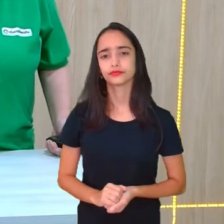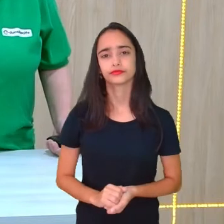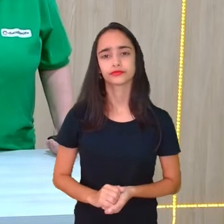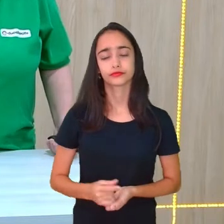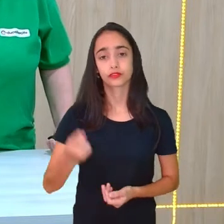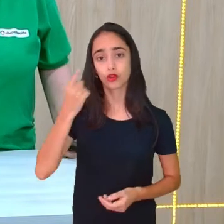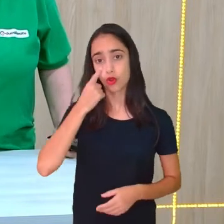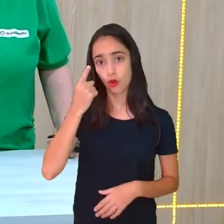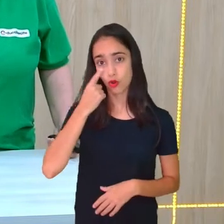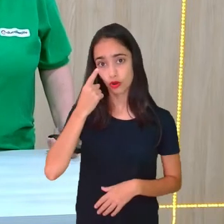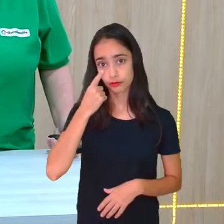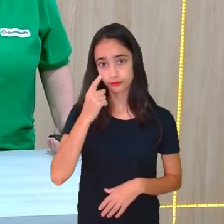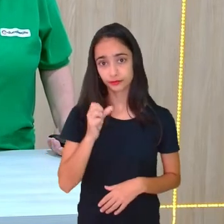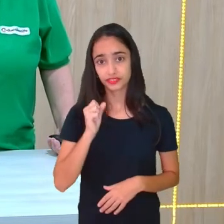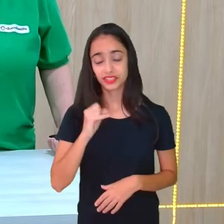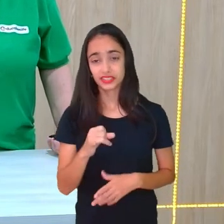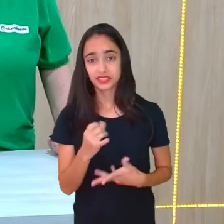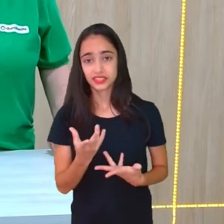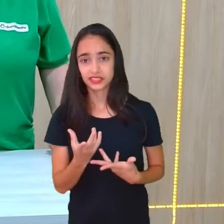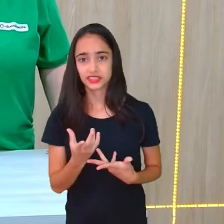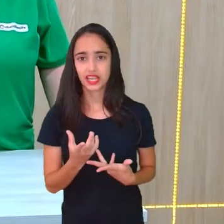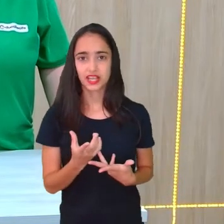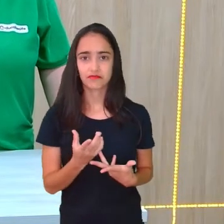eu disser assim, meu evento é